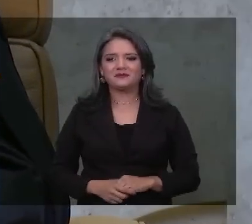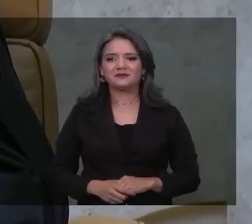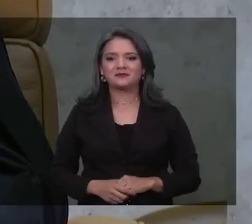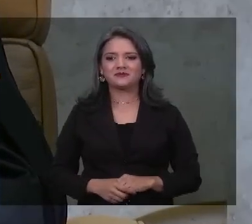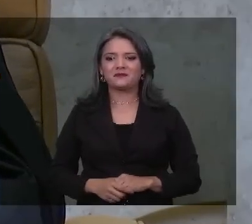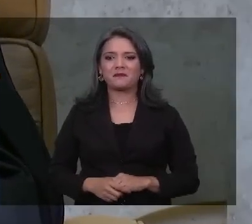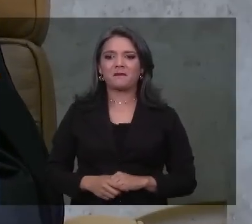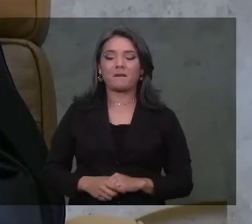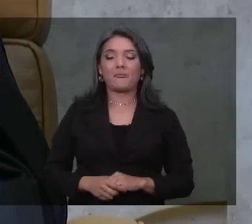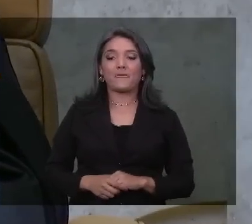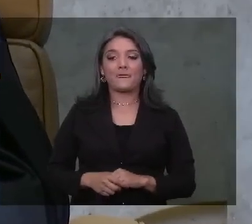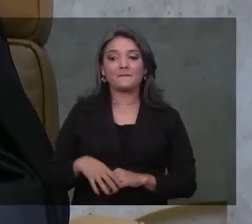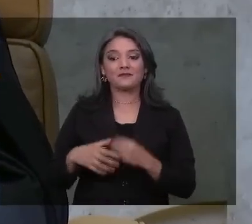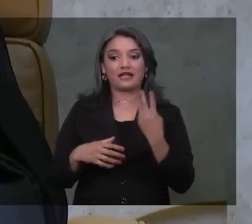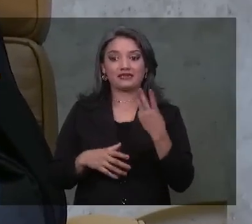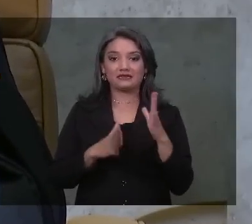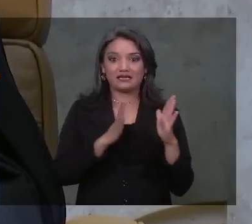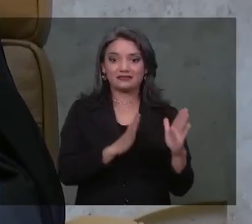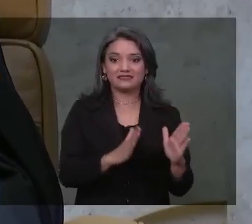em três partes.